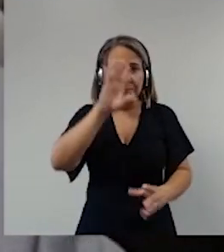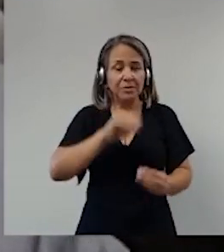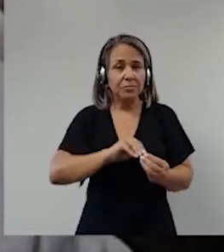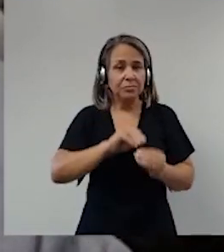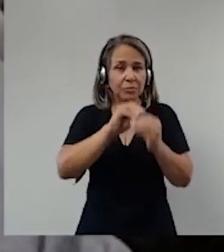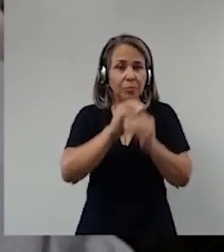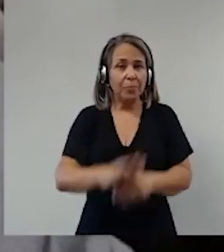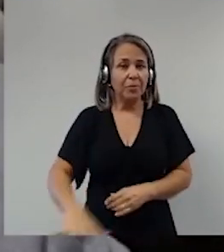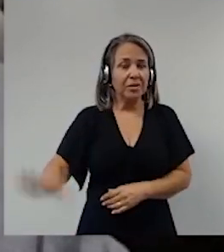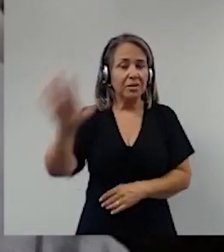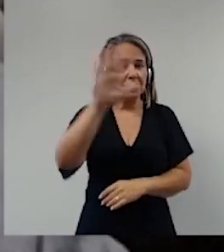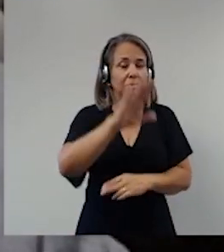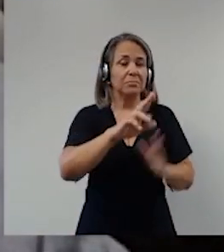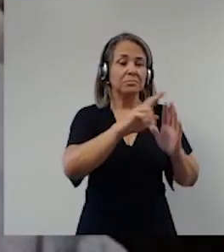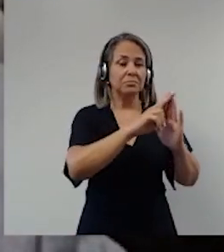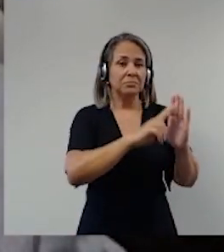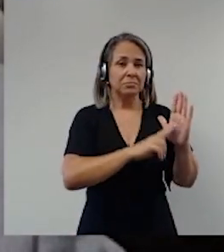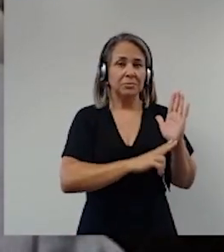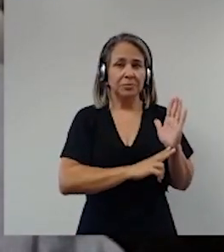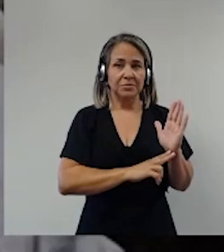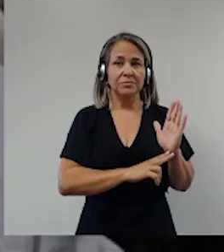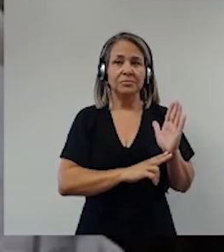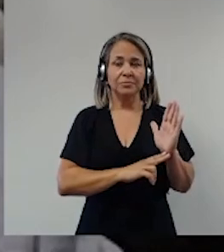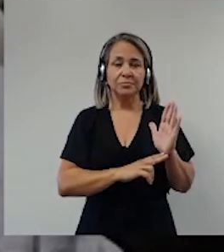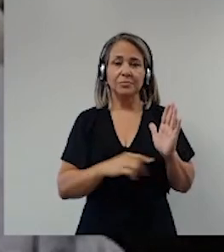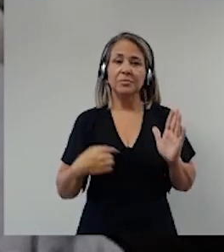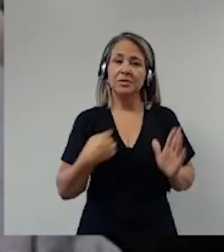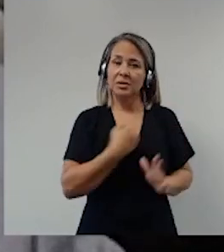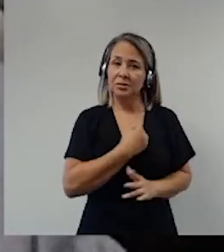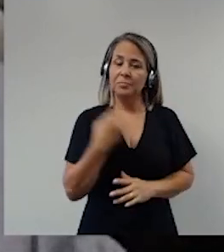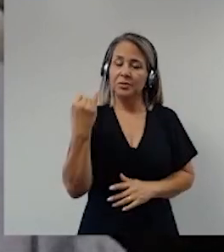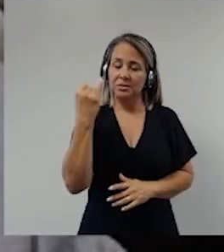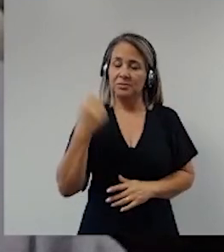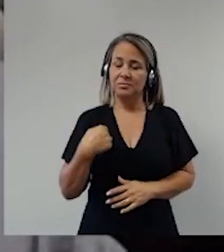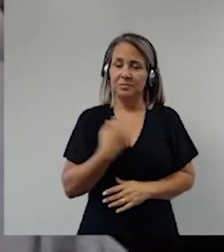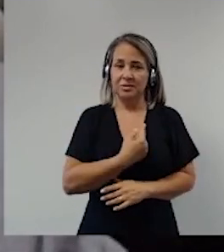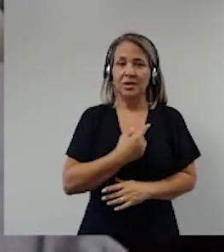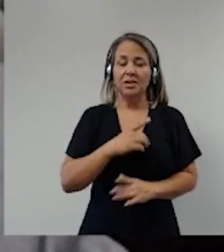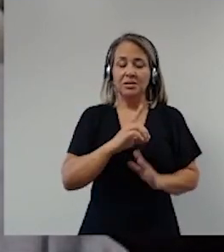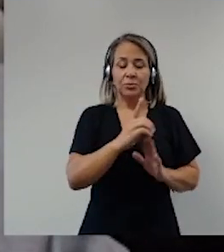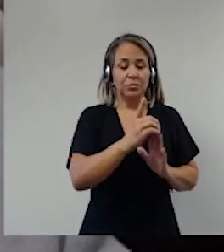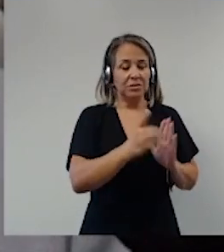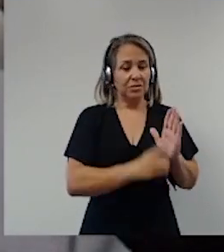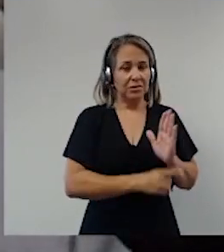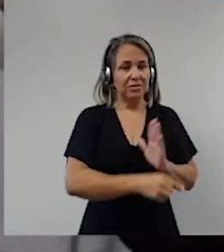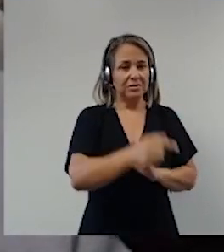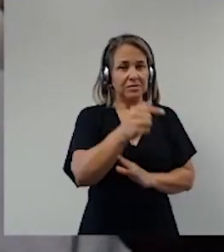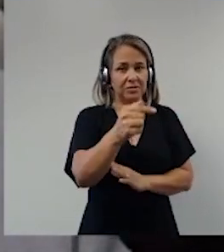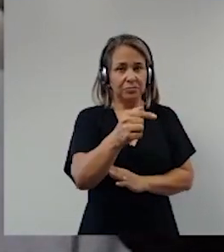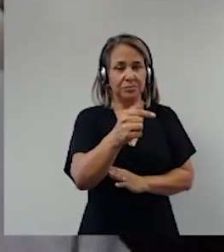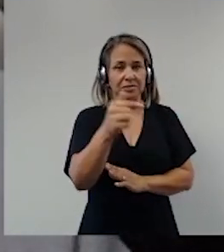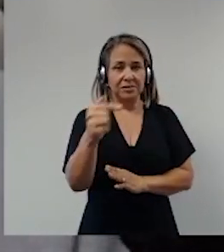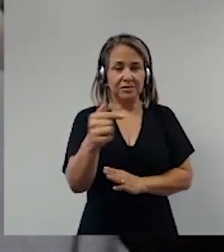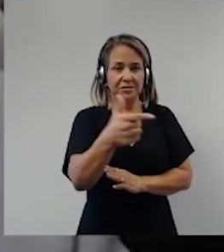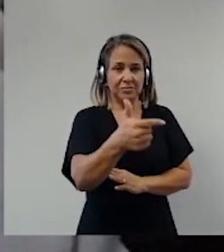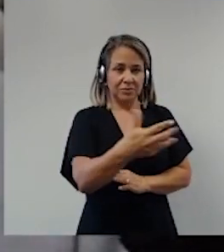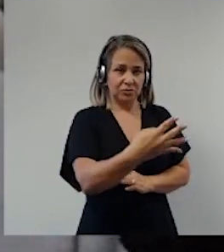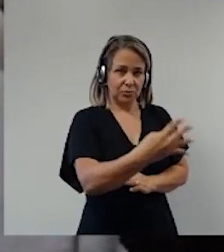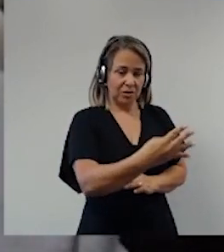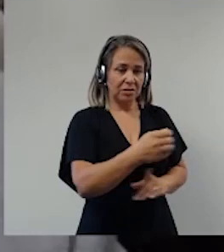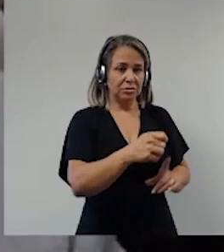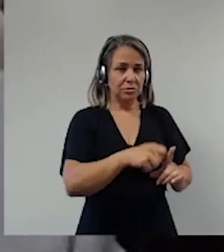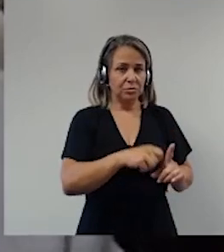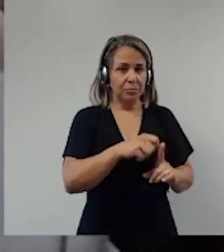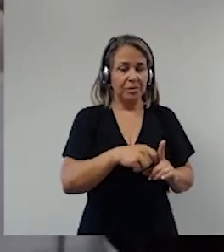panorama normativo, né, que interessa ao nosso tema, o Decreto 7.724, de 16 de